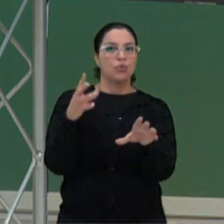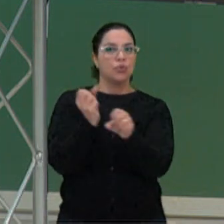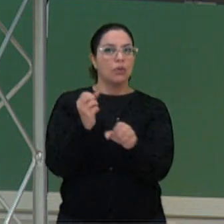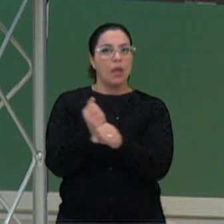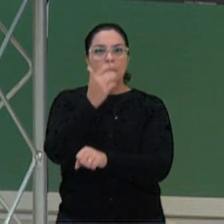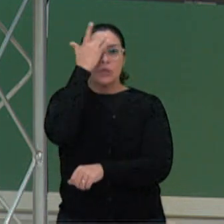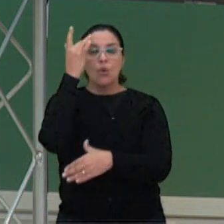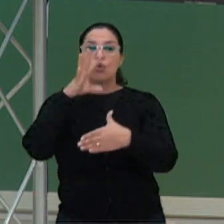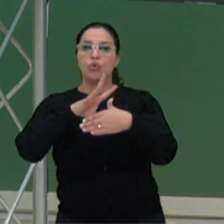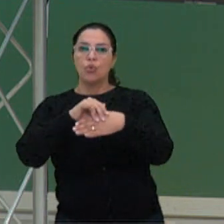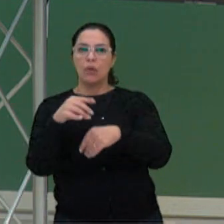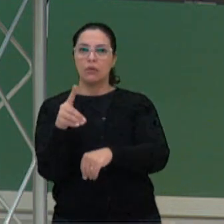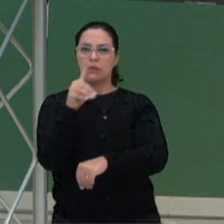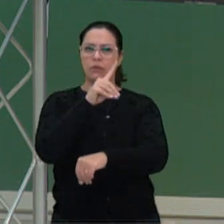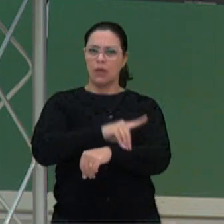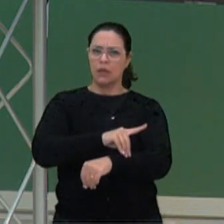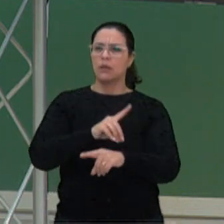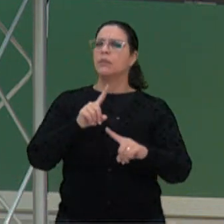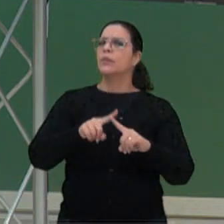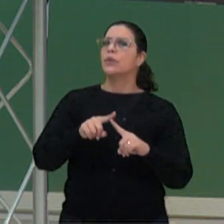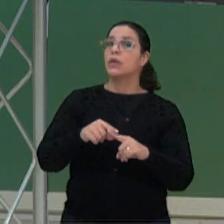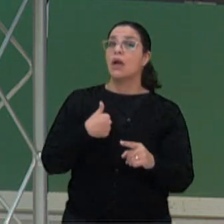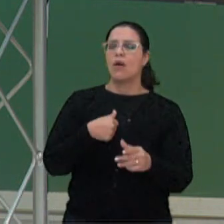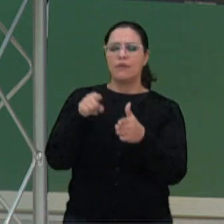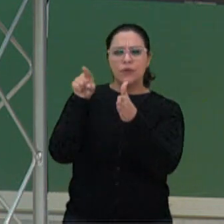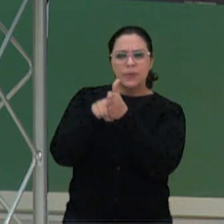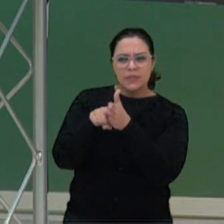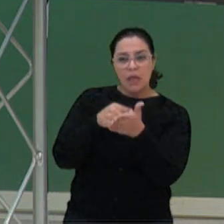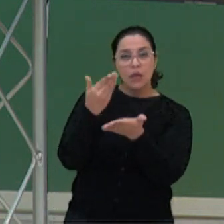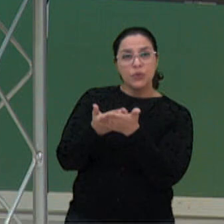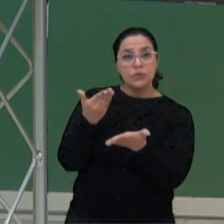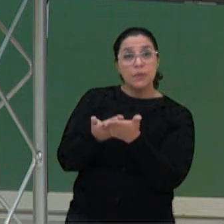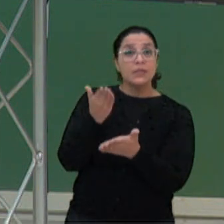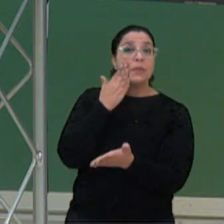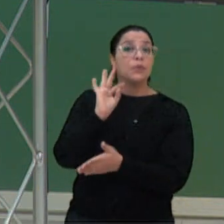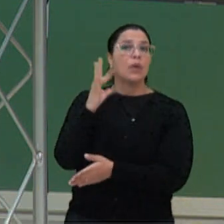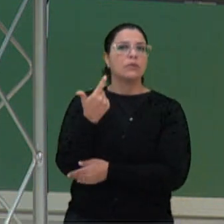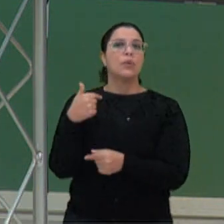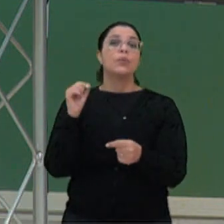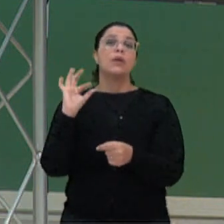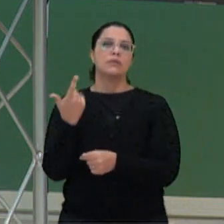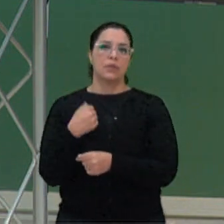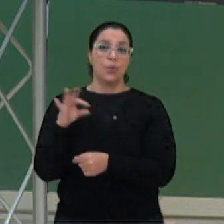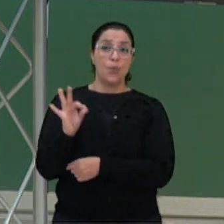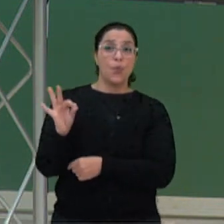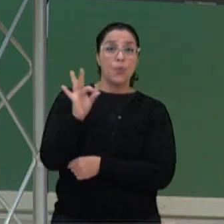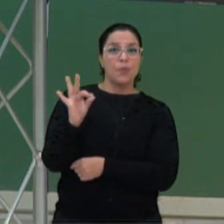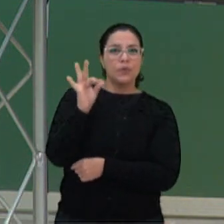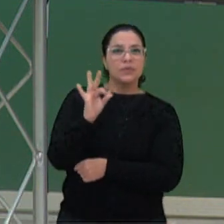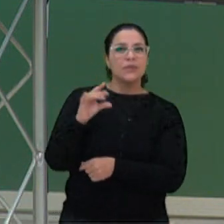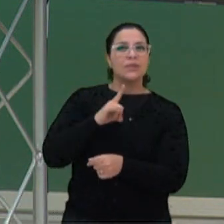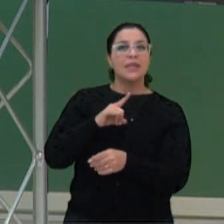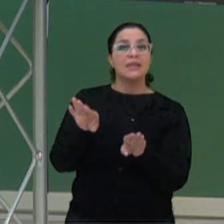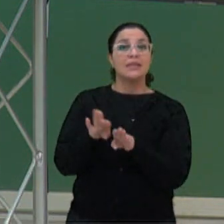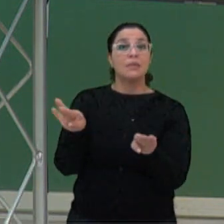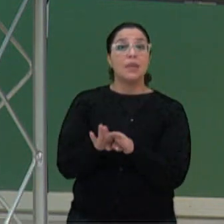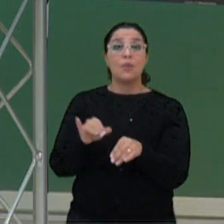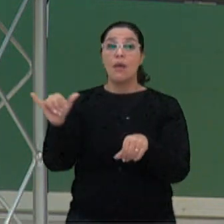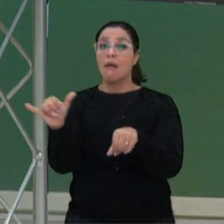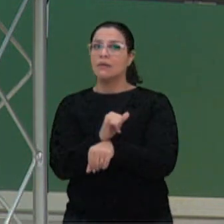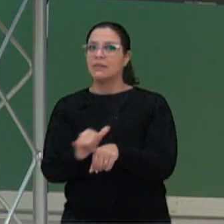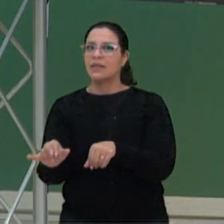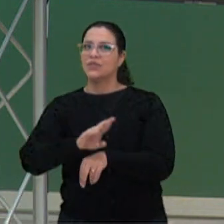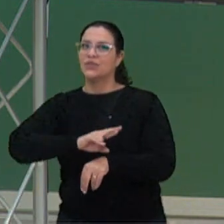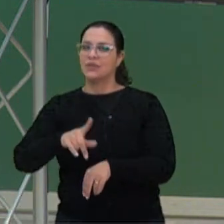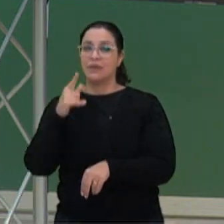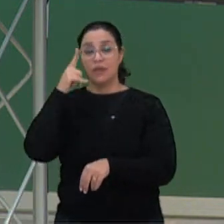de pessoas contaminadas. Quando eles forem estudar para ver o que tinha acontecido, eles viram que eles deixaram um nicho aberto. Eles